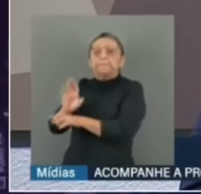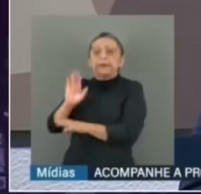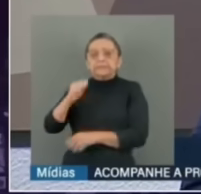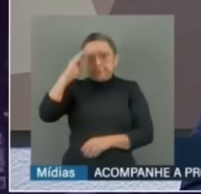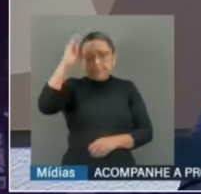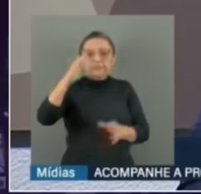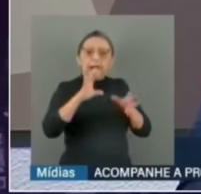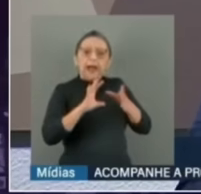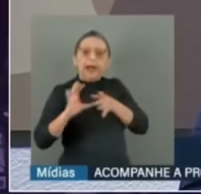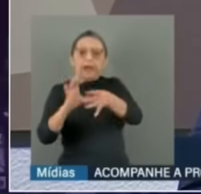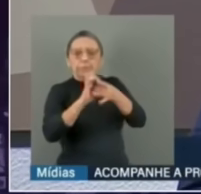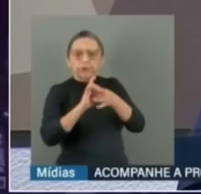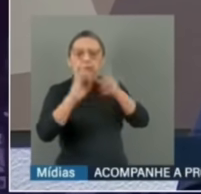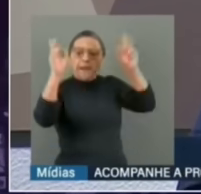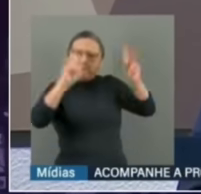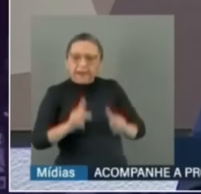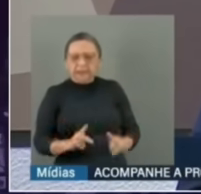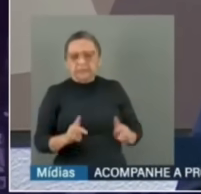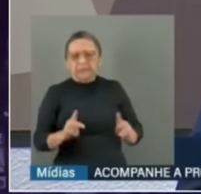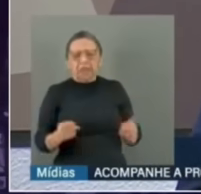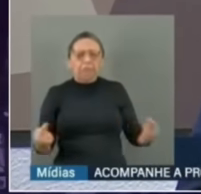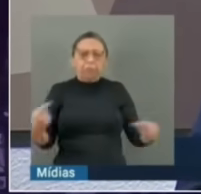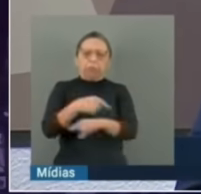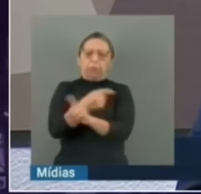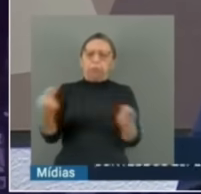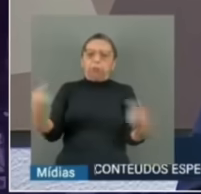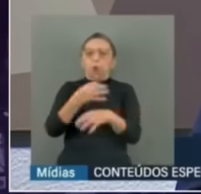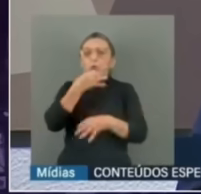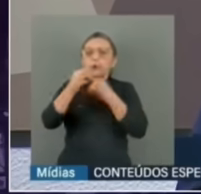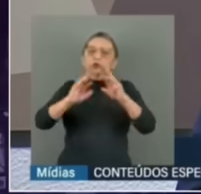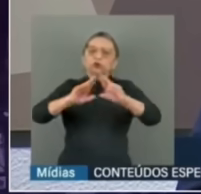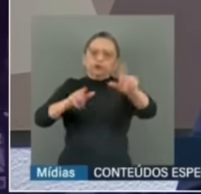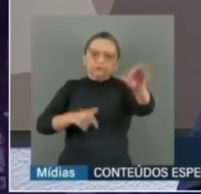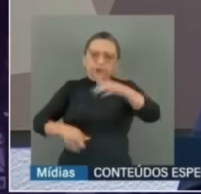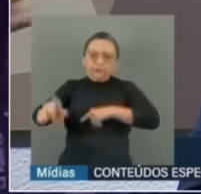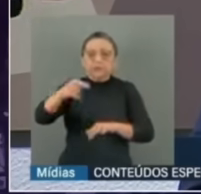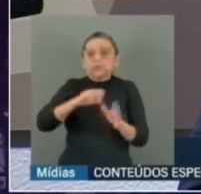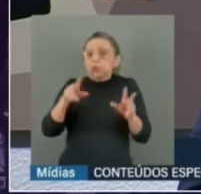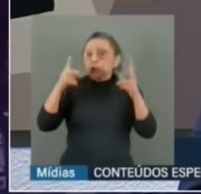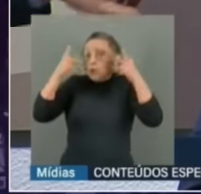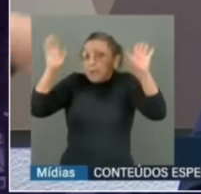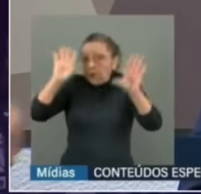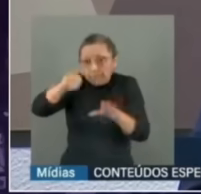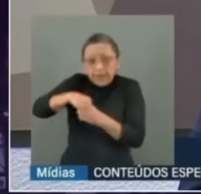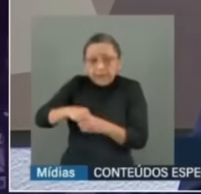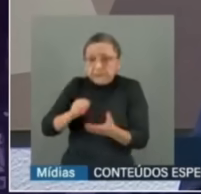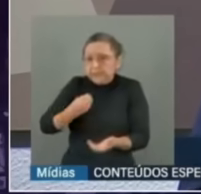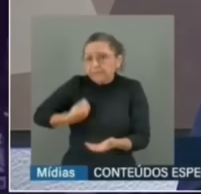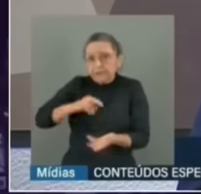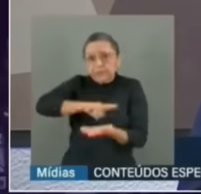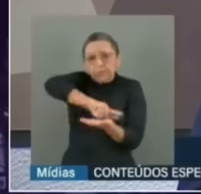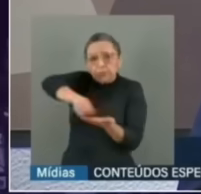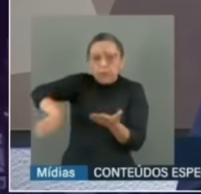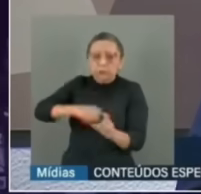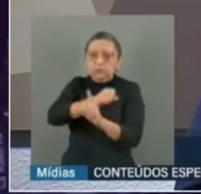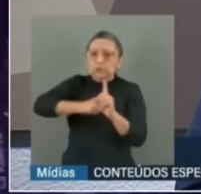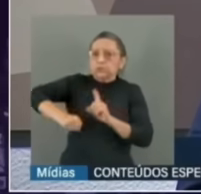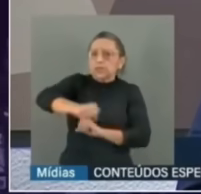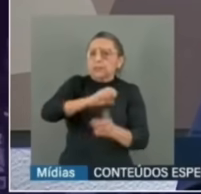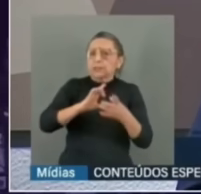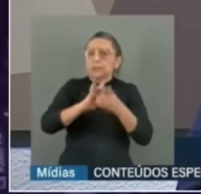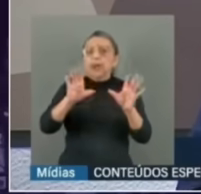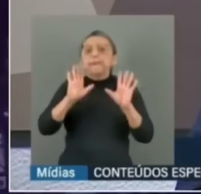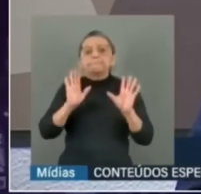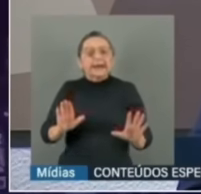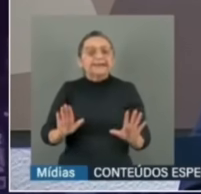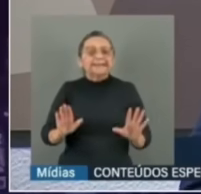a harmonia controvérsias são normais controvérsias fazem parte da vida plural da sociedade democrática mas